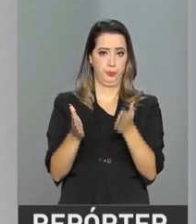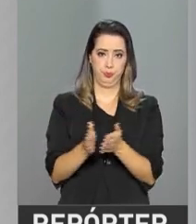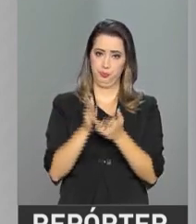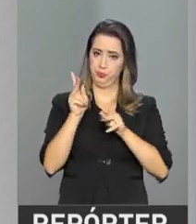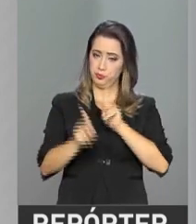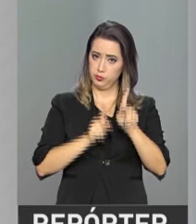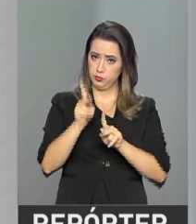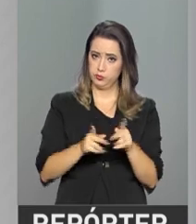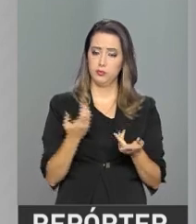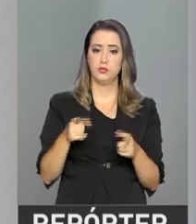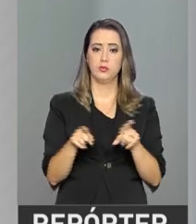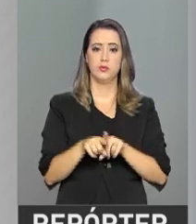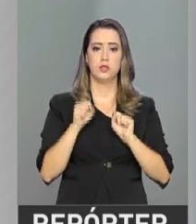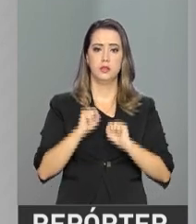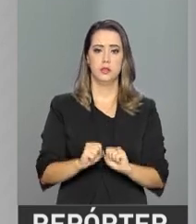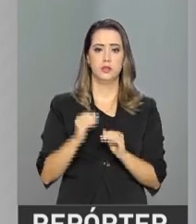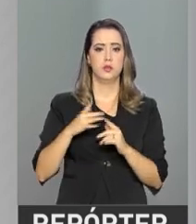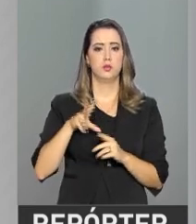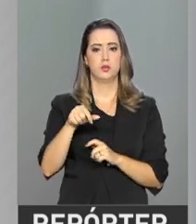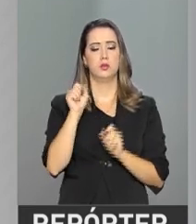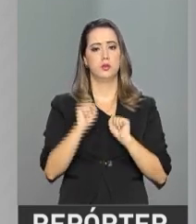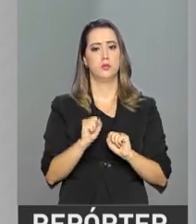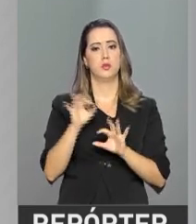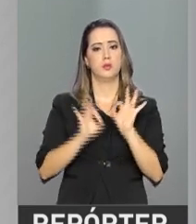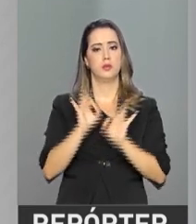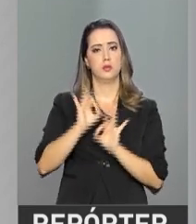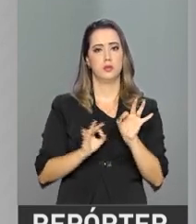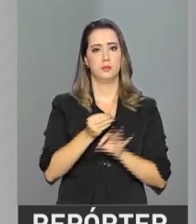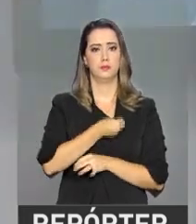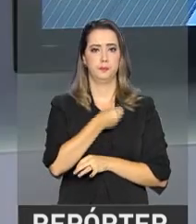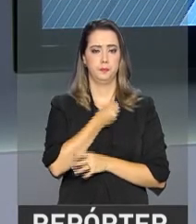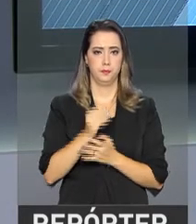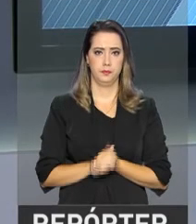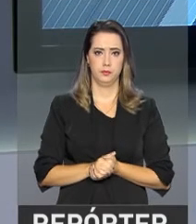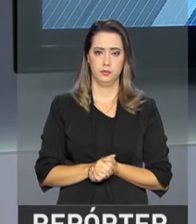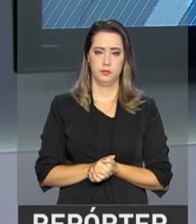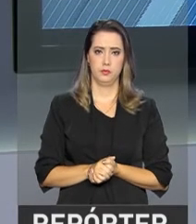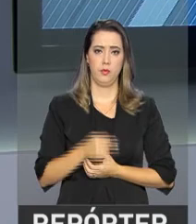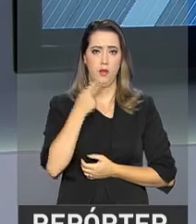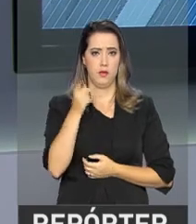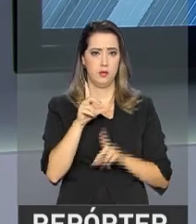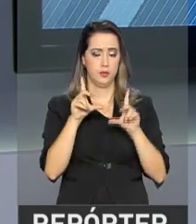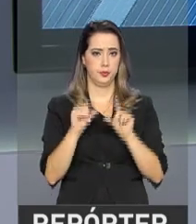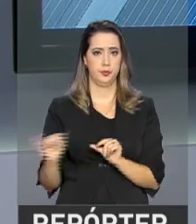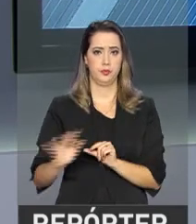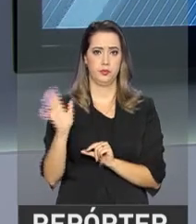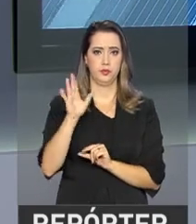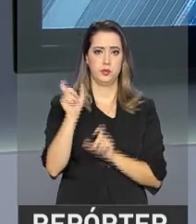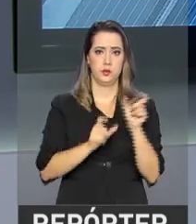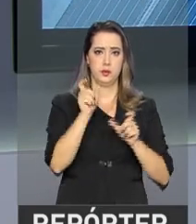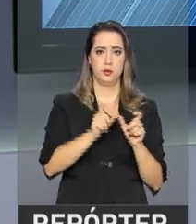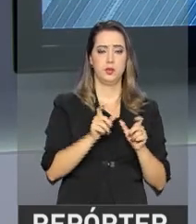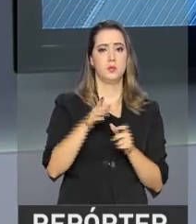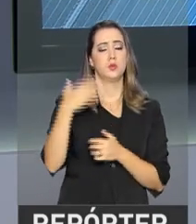destacou meirelles permite que todos possam planejar melhor suas vidas ainda sobre a queda da inflação o